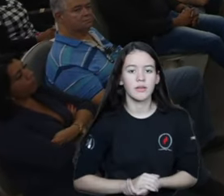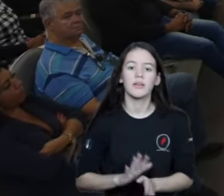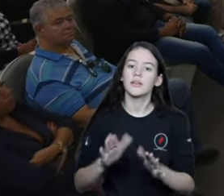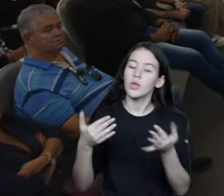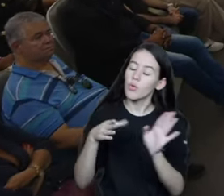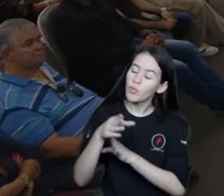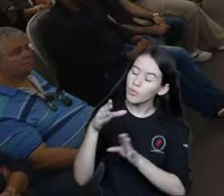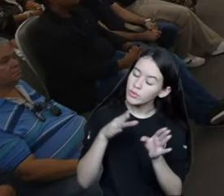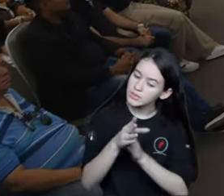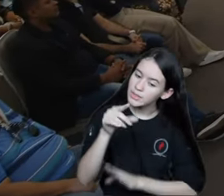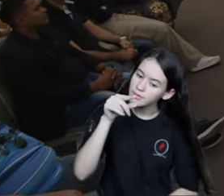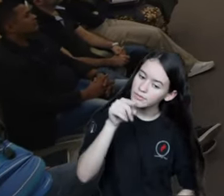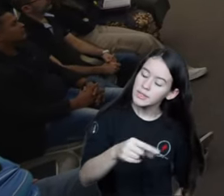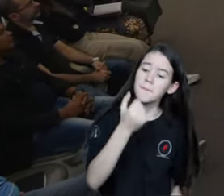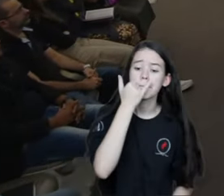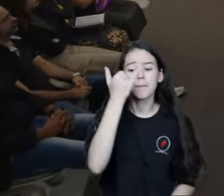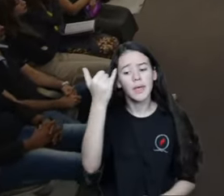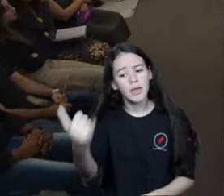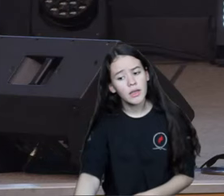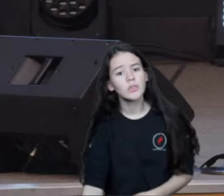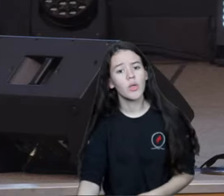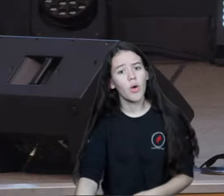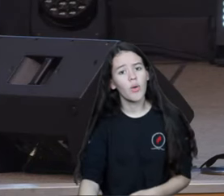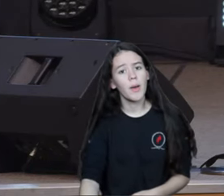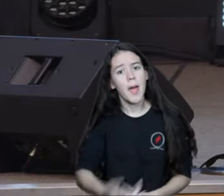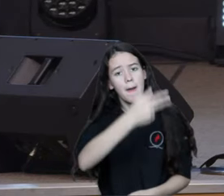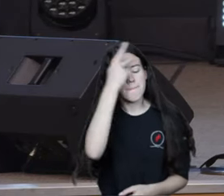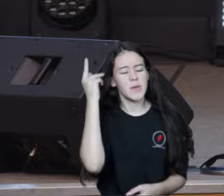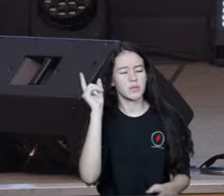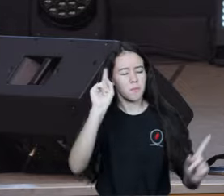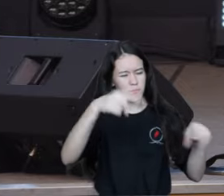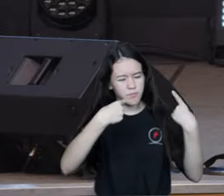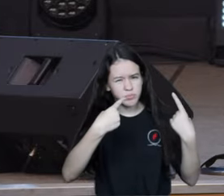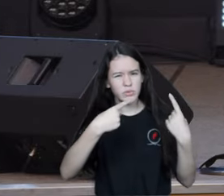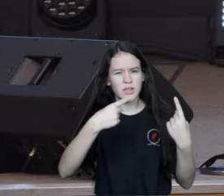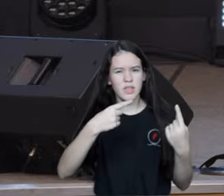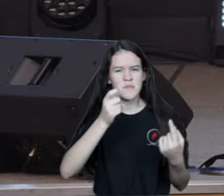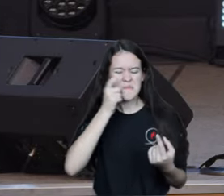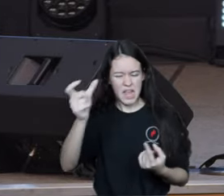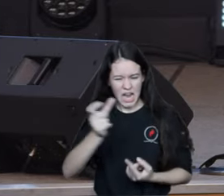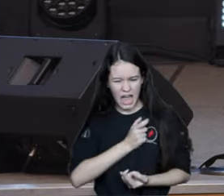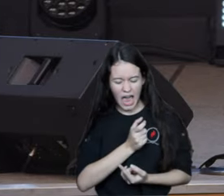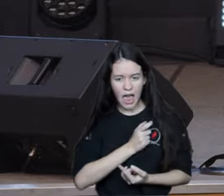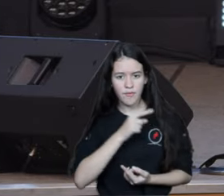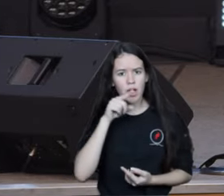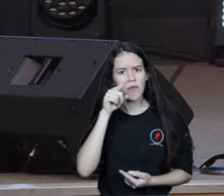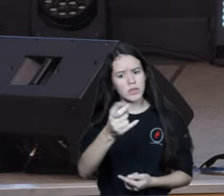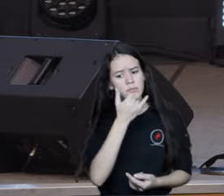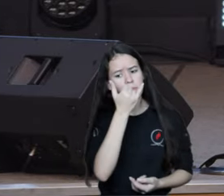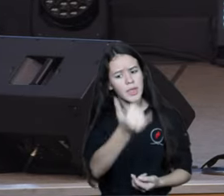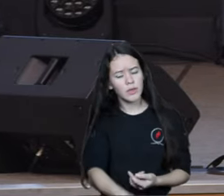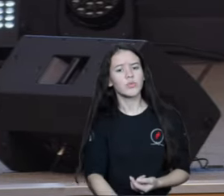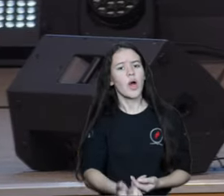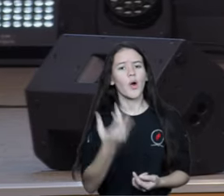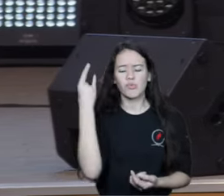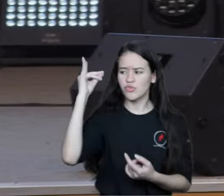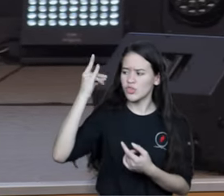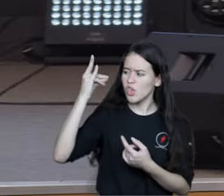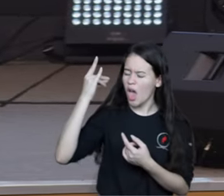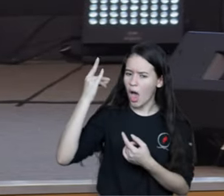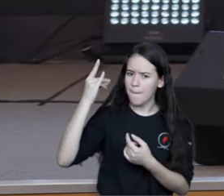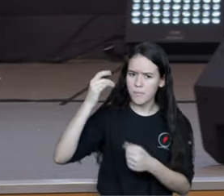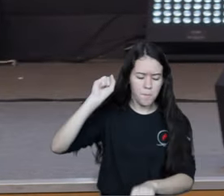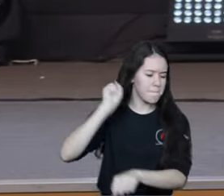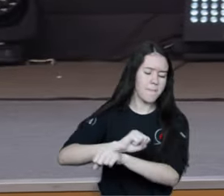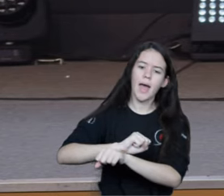aconselho você a liberar perdão para quem te fez mal e para quem te ofendeu para você travar a ação que o diabo